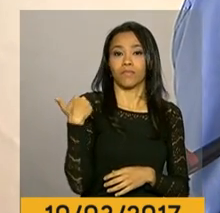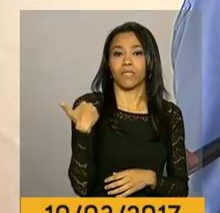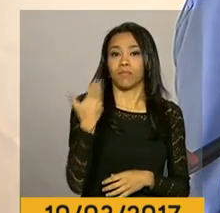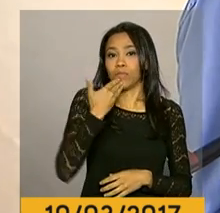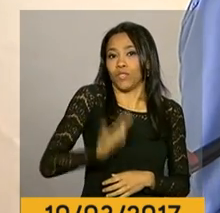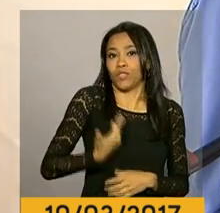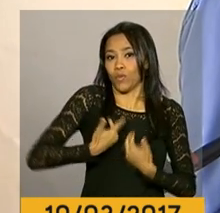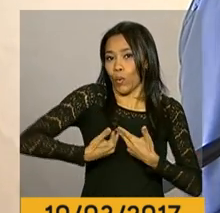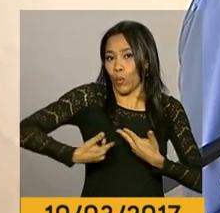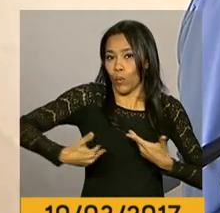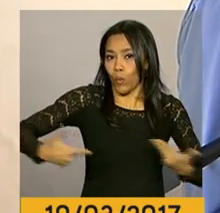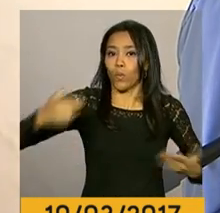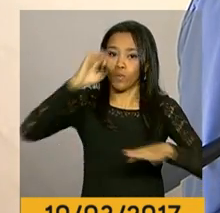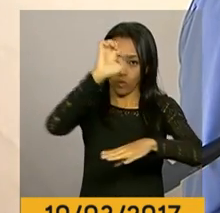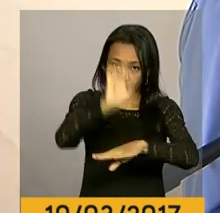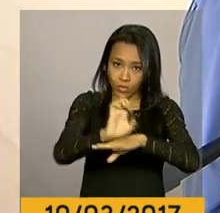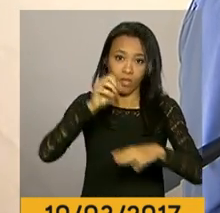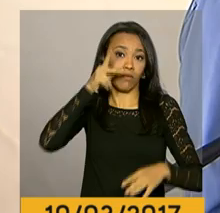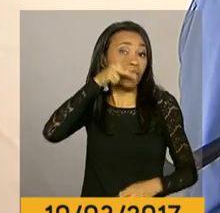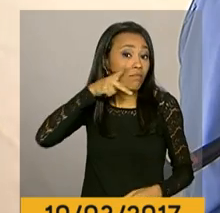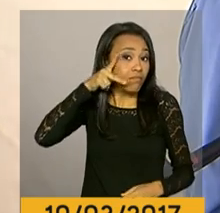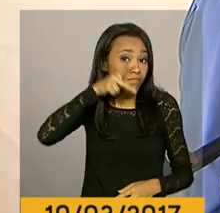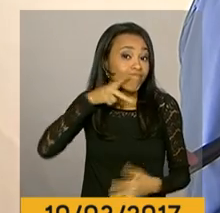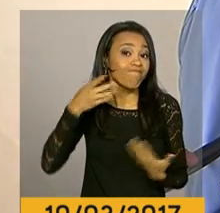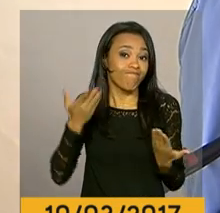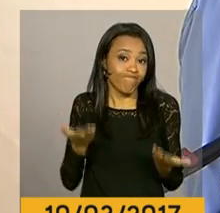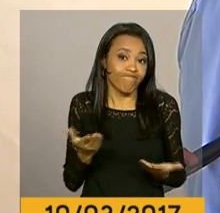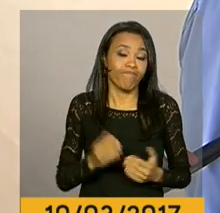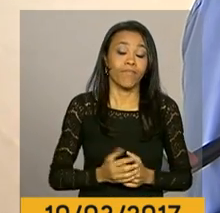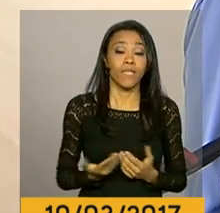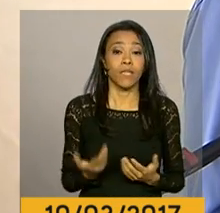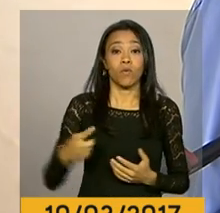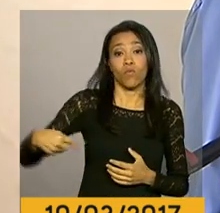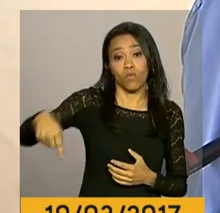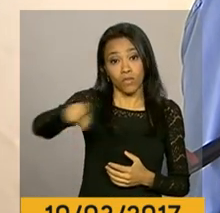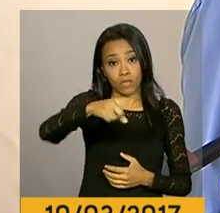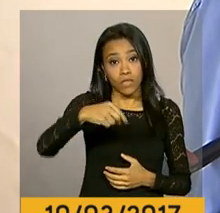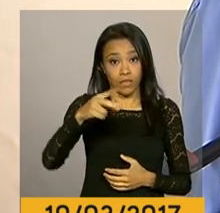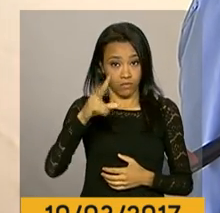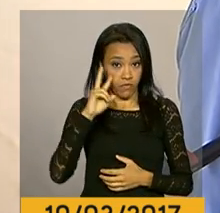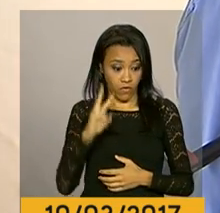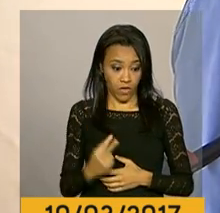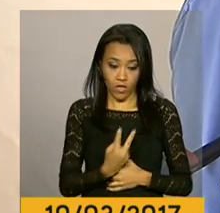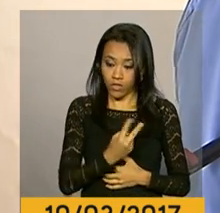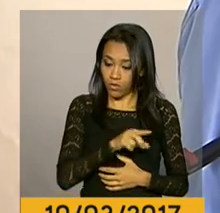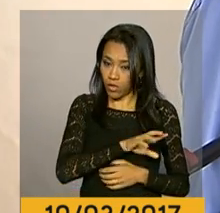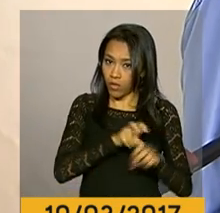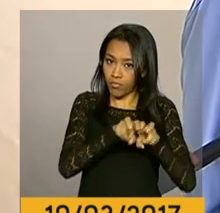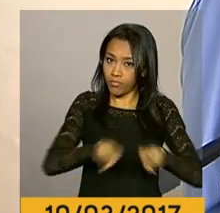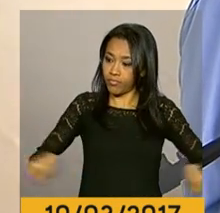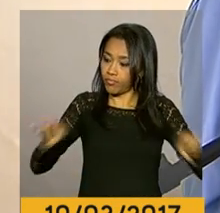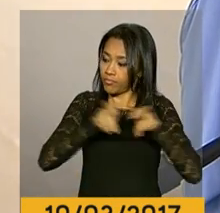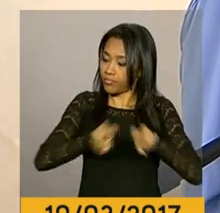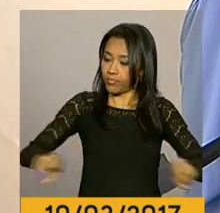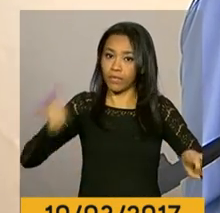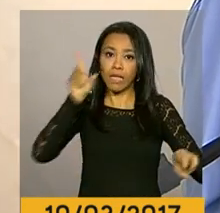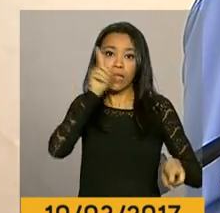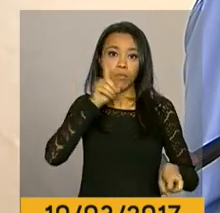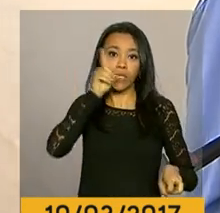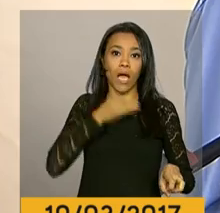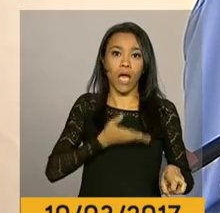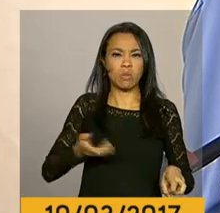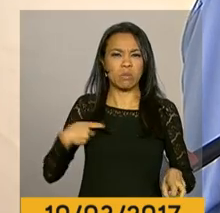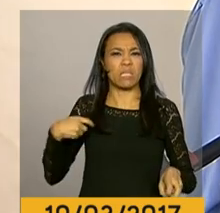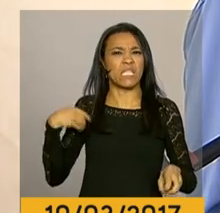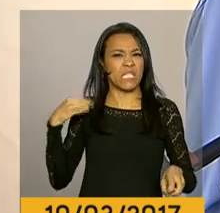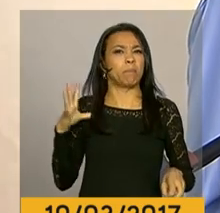E vocês têm aqui alguém que é, entre os deputados da melhor suposição, deputados que brigam